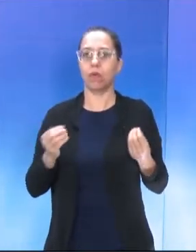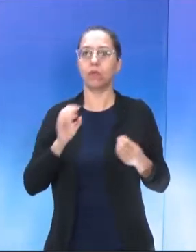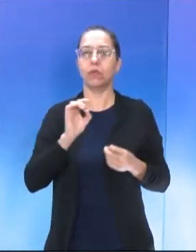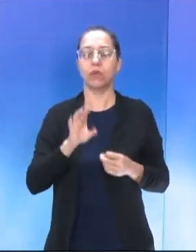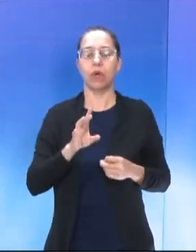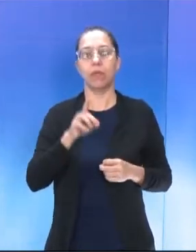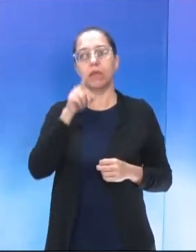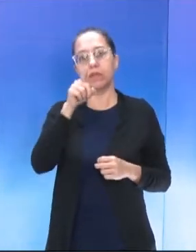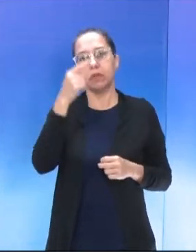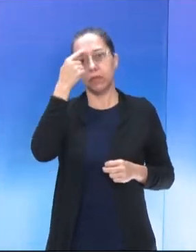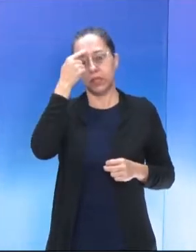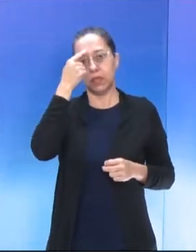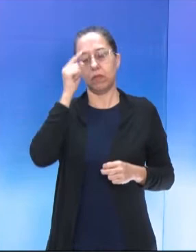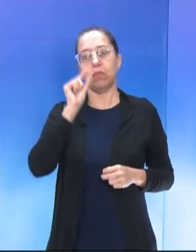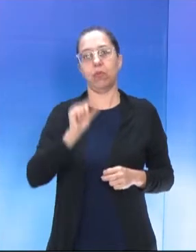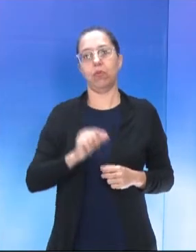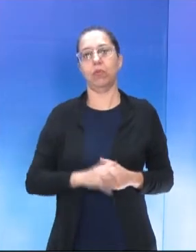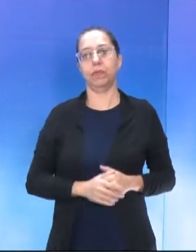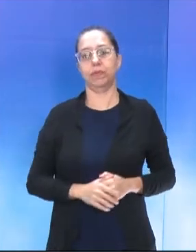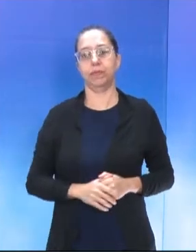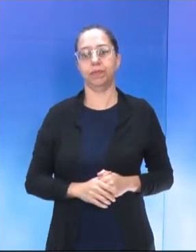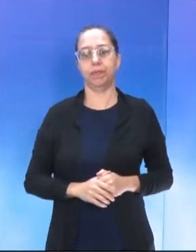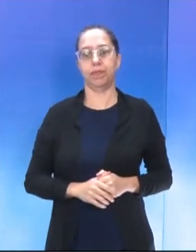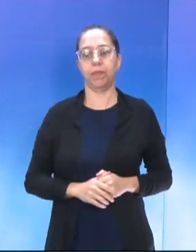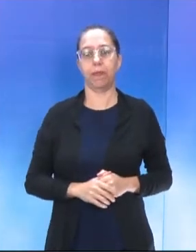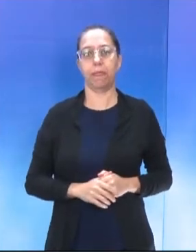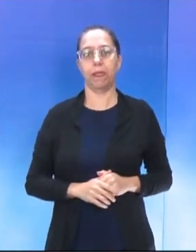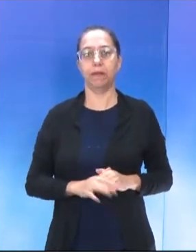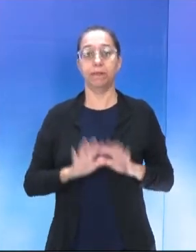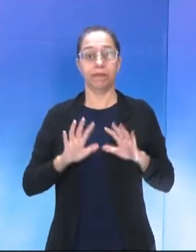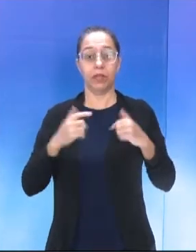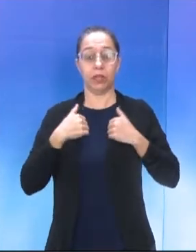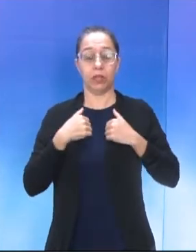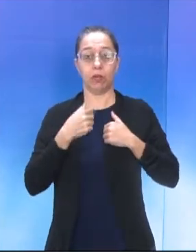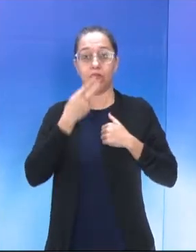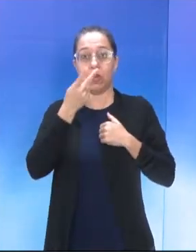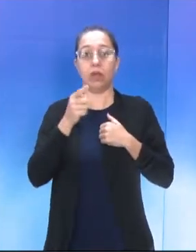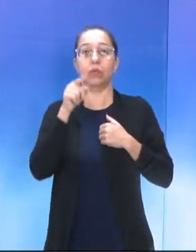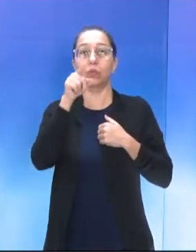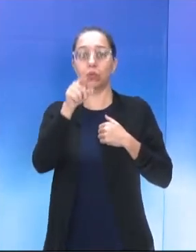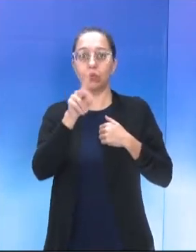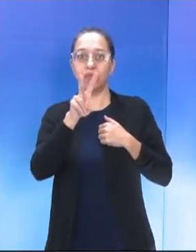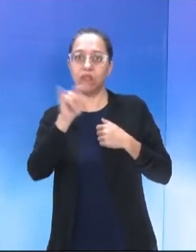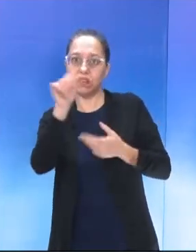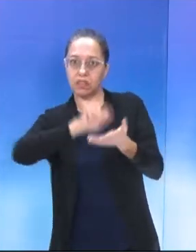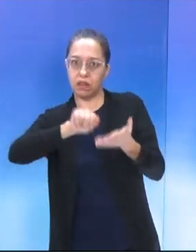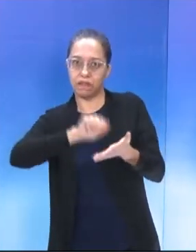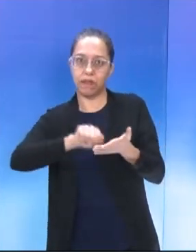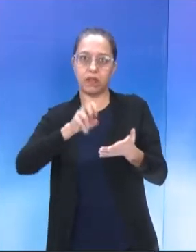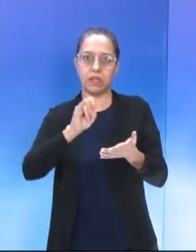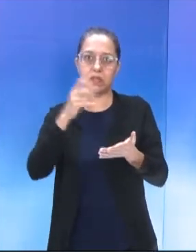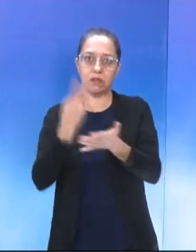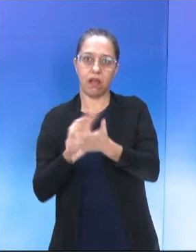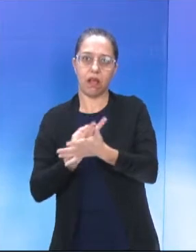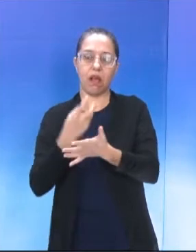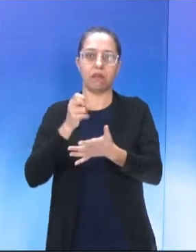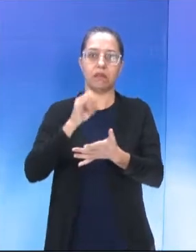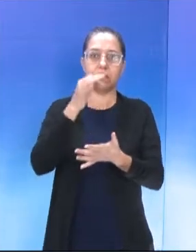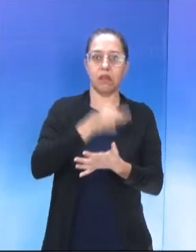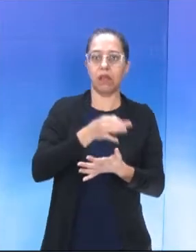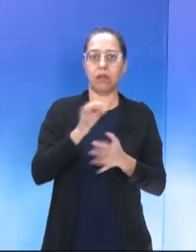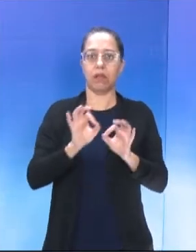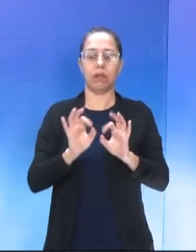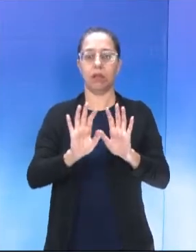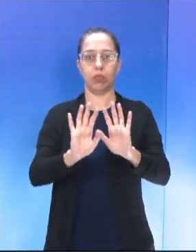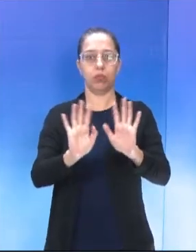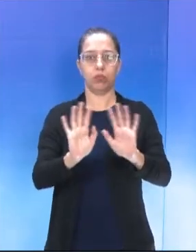levantar em você a crítica. Eu não estou dizendo aqui o que você vai escrever, dizer que está errado, que o comportamento é